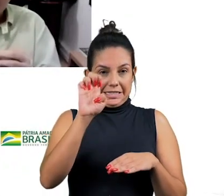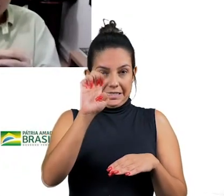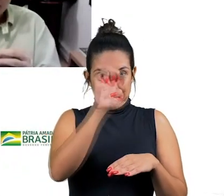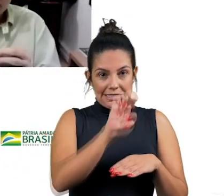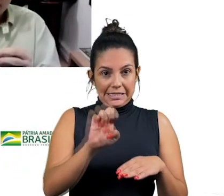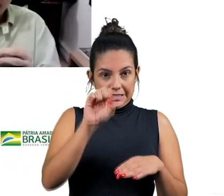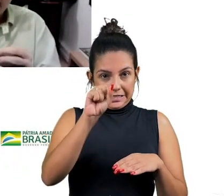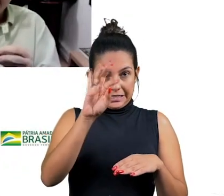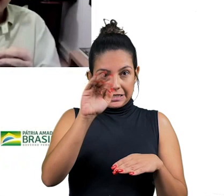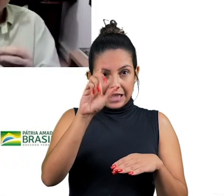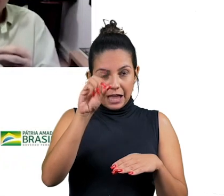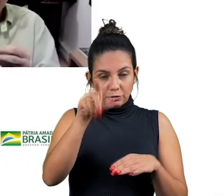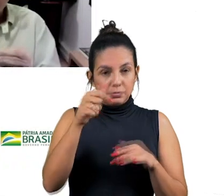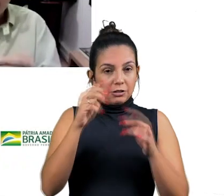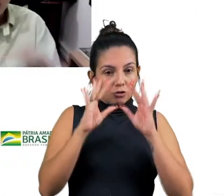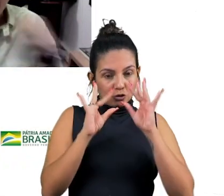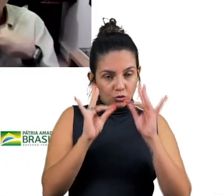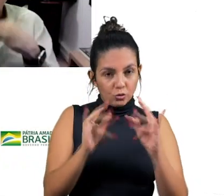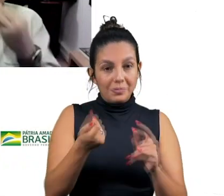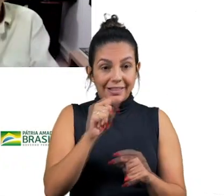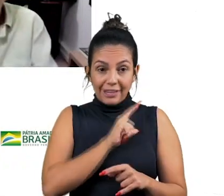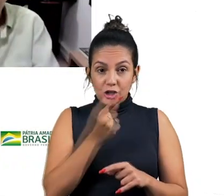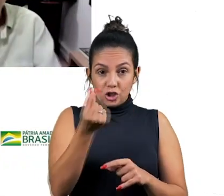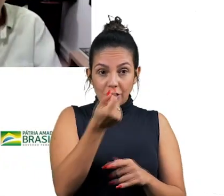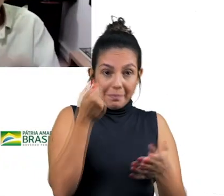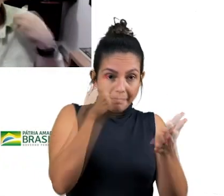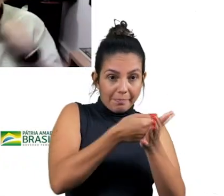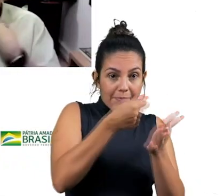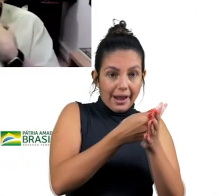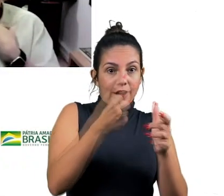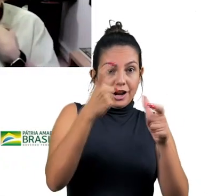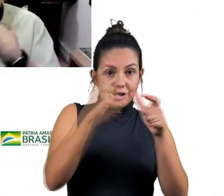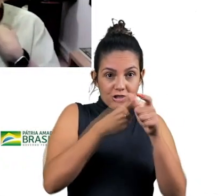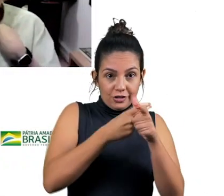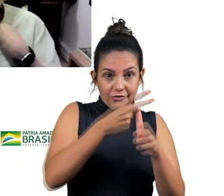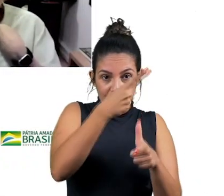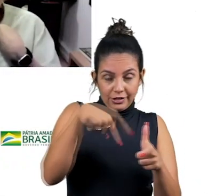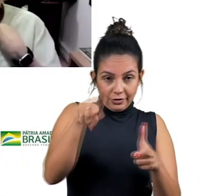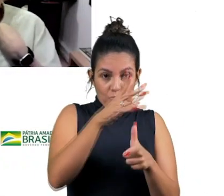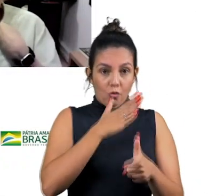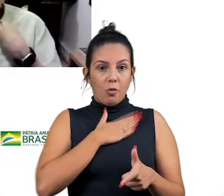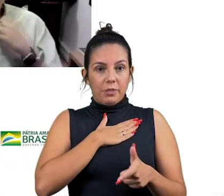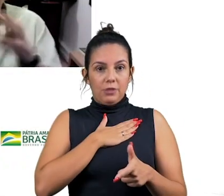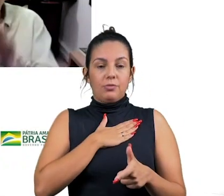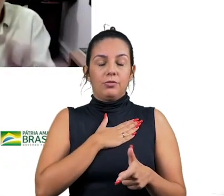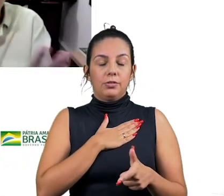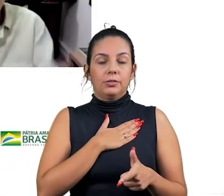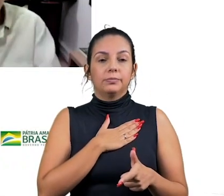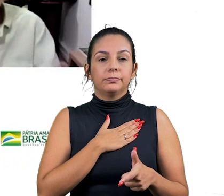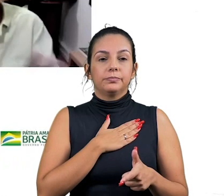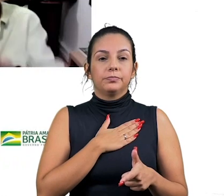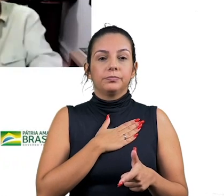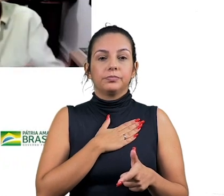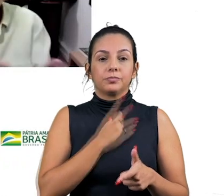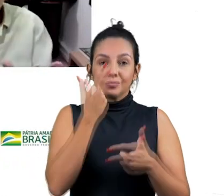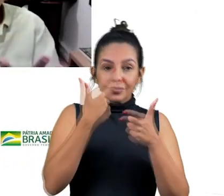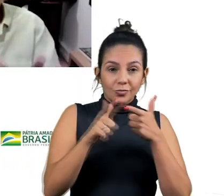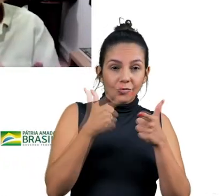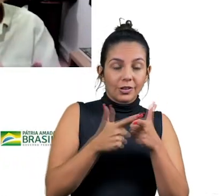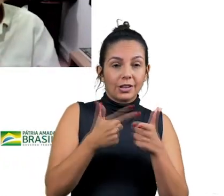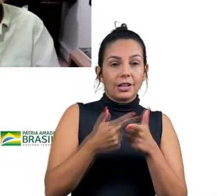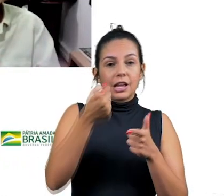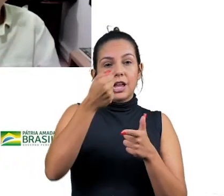ser solvente, ele tem que ter dinheiro para pagar as dívidas que ele contrai comigo. É um problema de